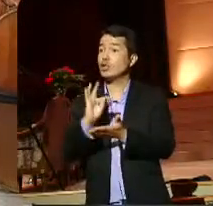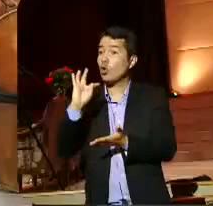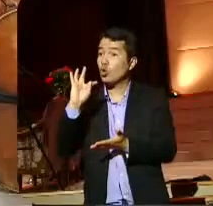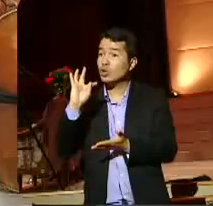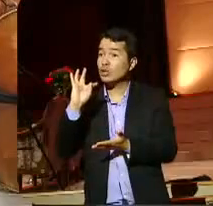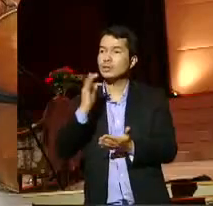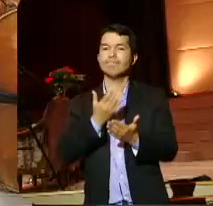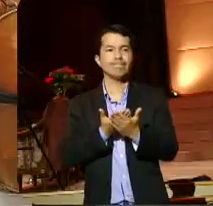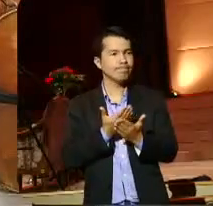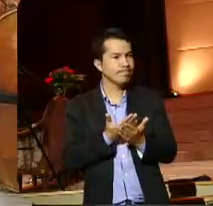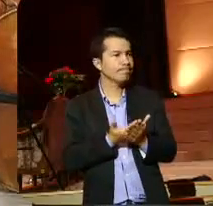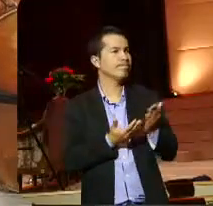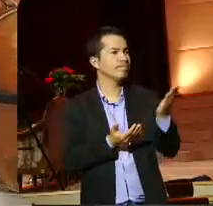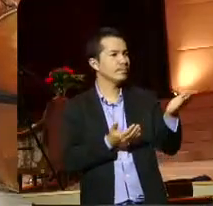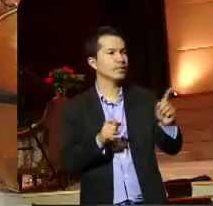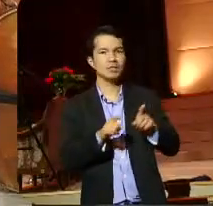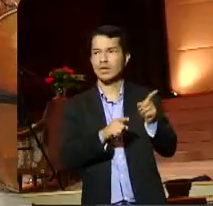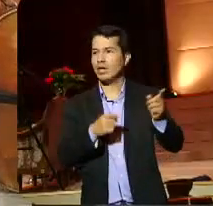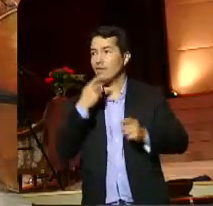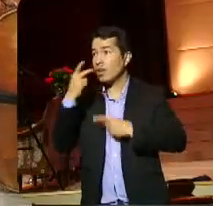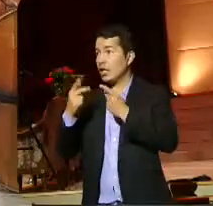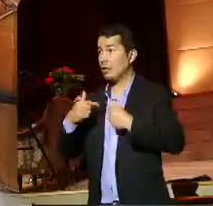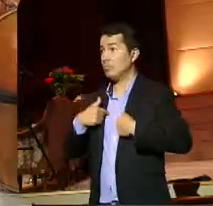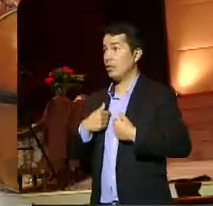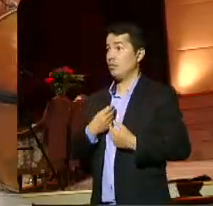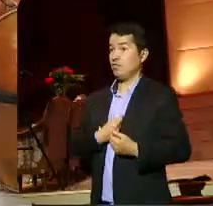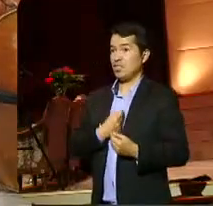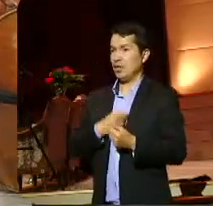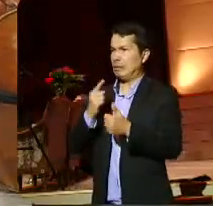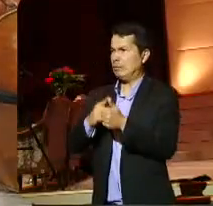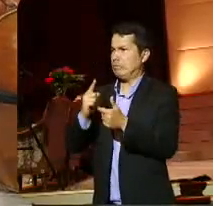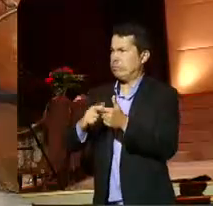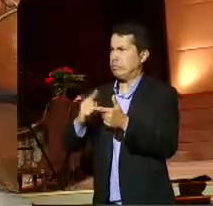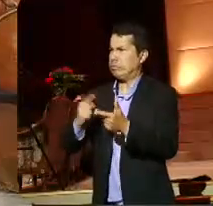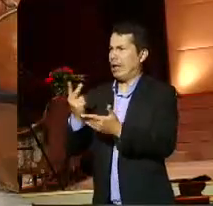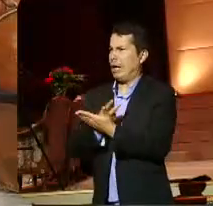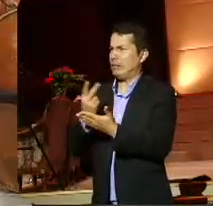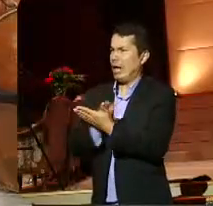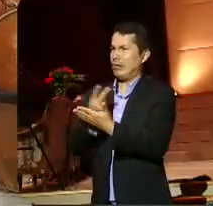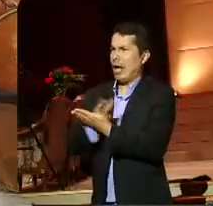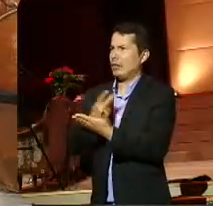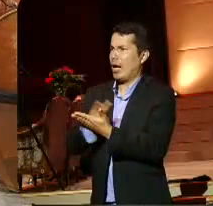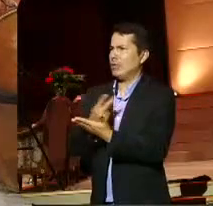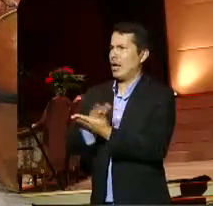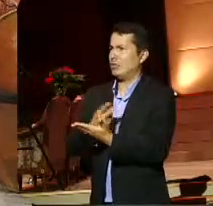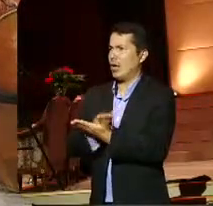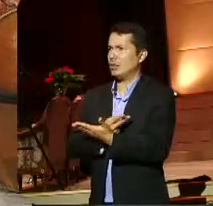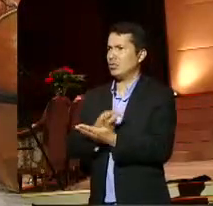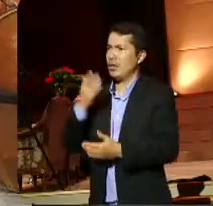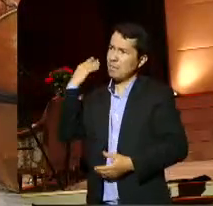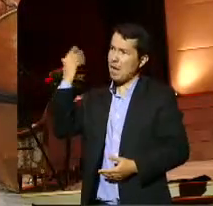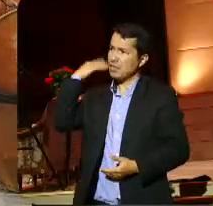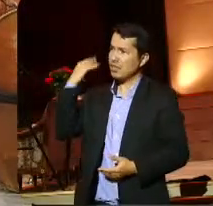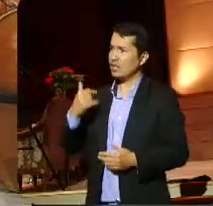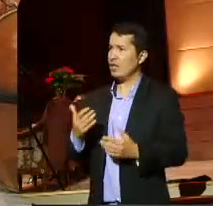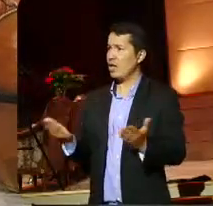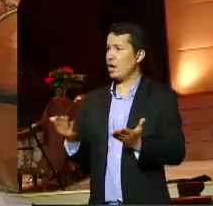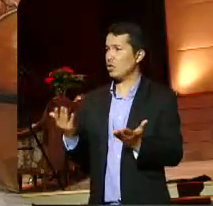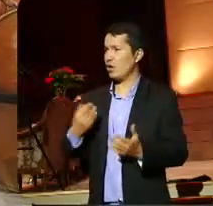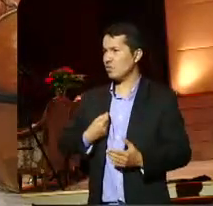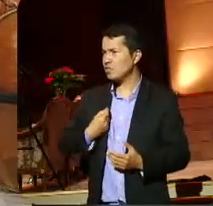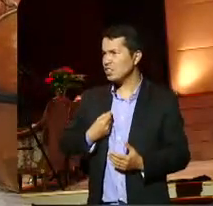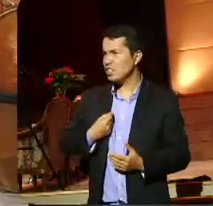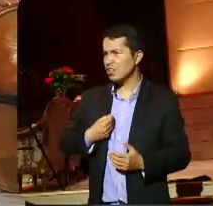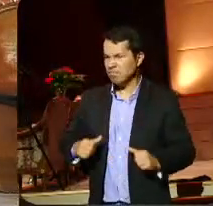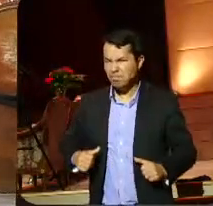a minha vida era assim, assim, assim, assim. Querido, não interessa mais, porque Jesus te fez melhor do que você era antes. Ele não fez mais ou